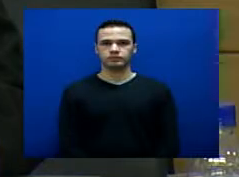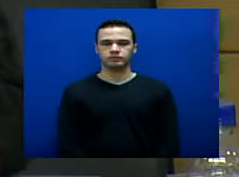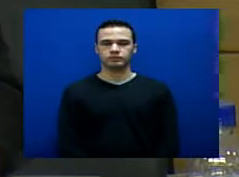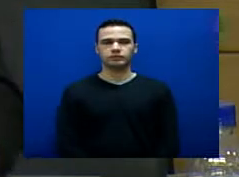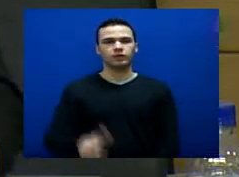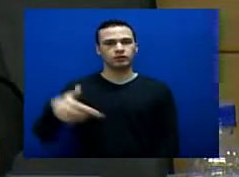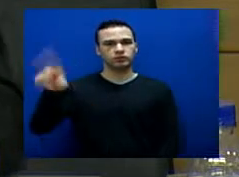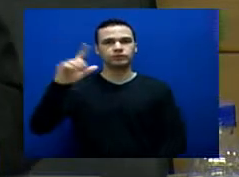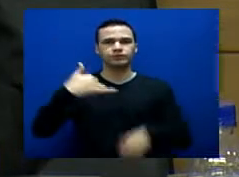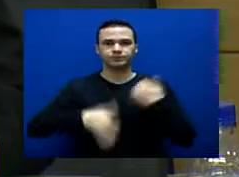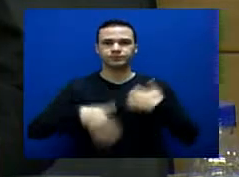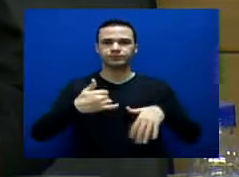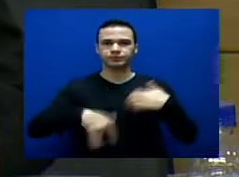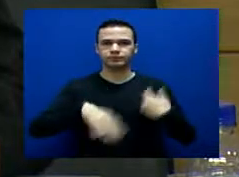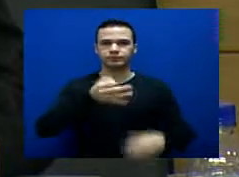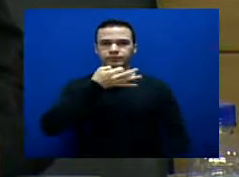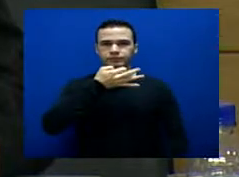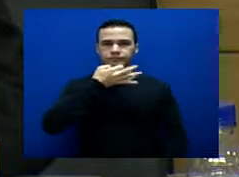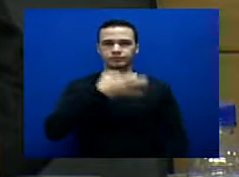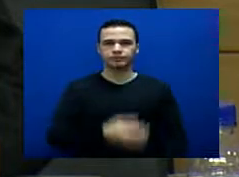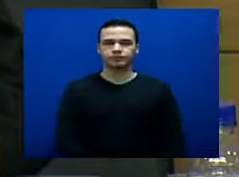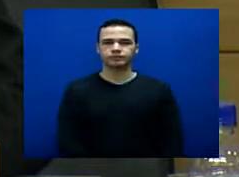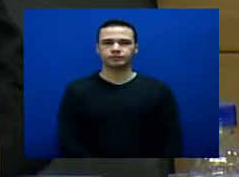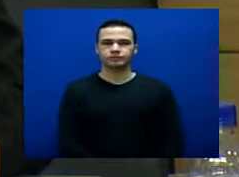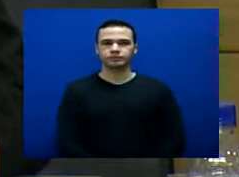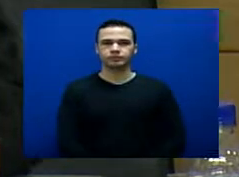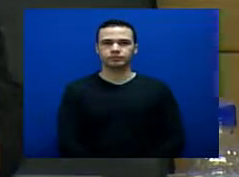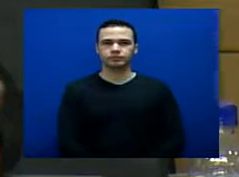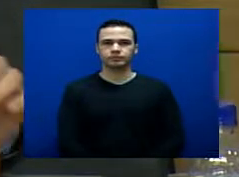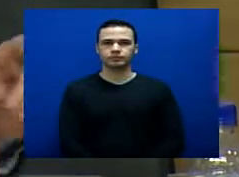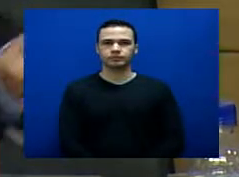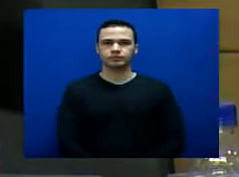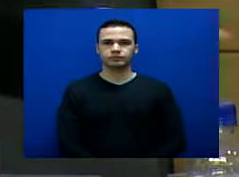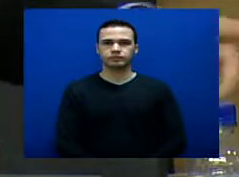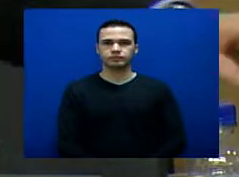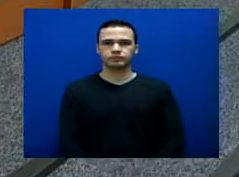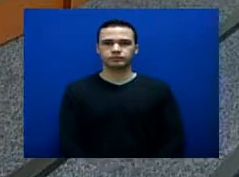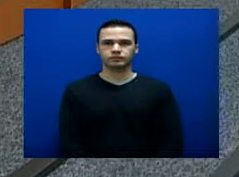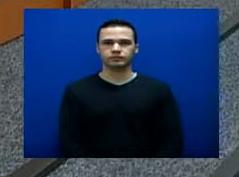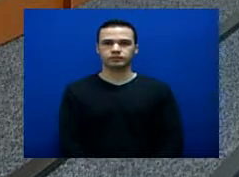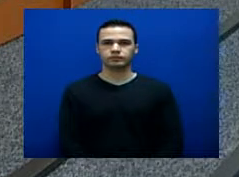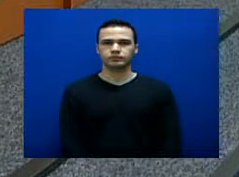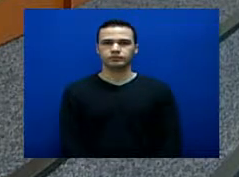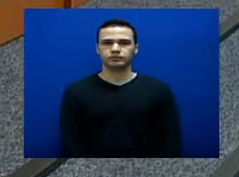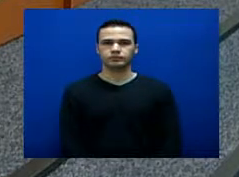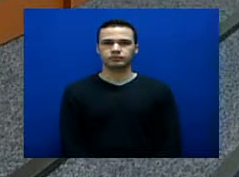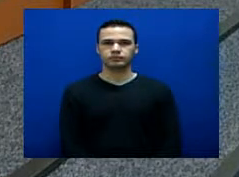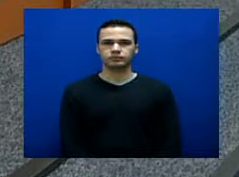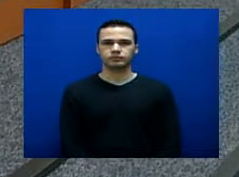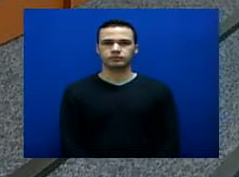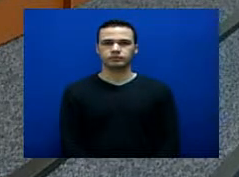Mais algum vereador tem requerimento verbal? Vereadora? Não. Não.